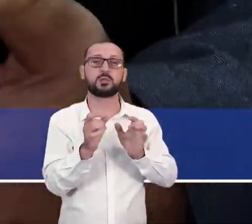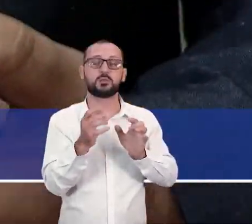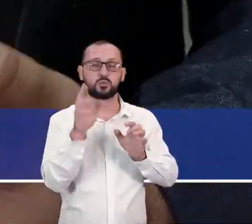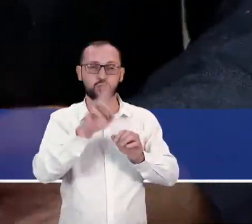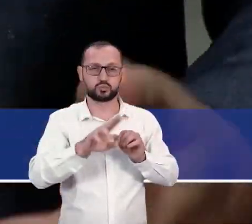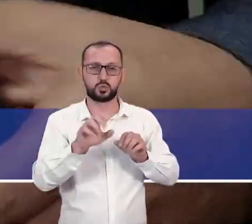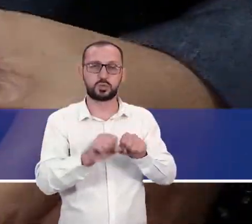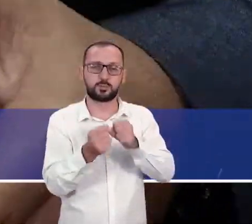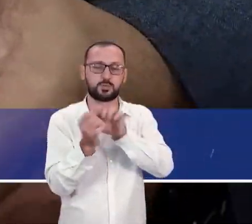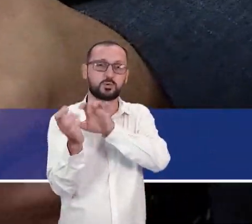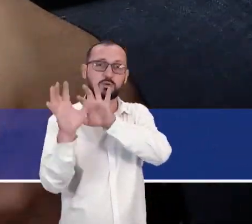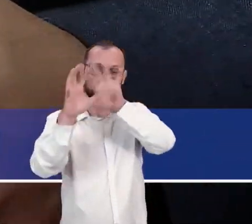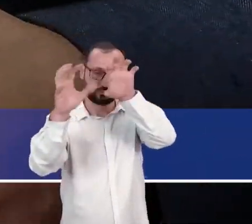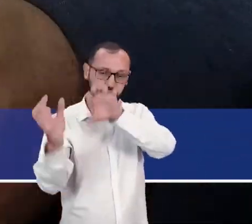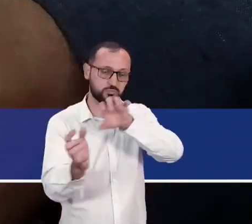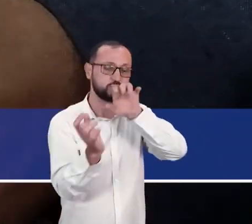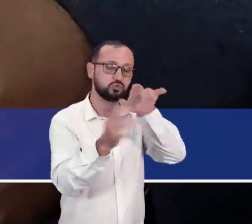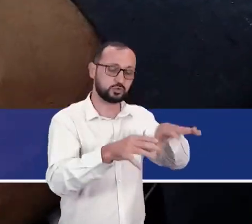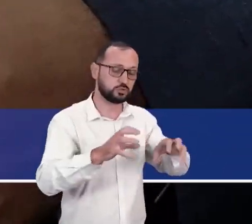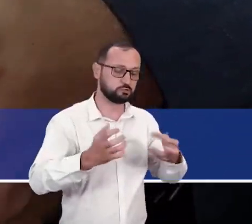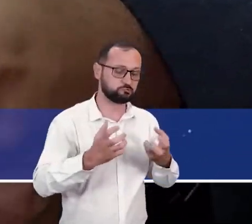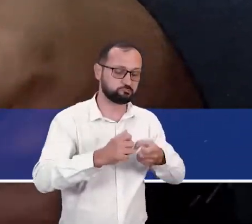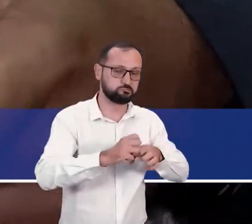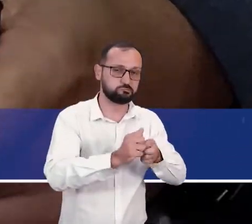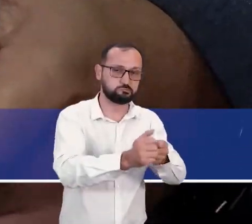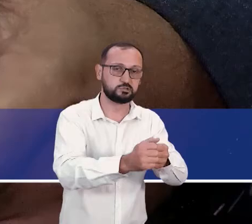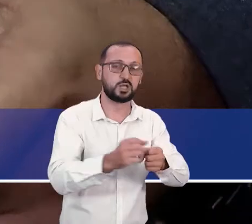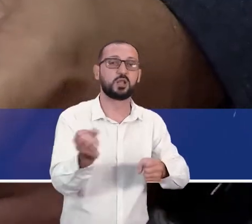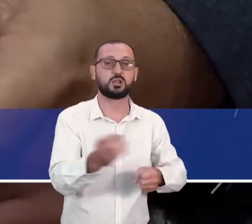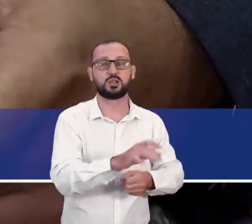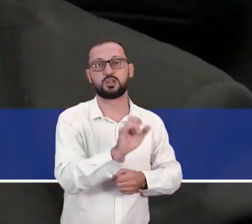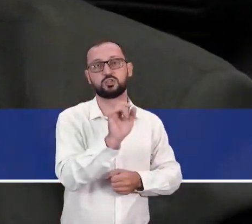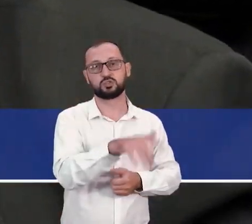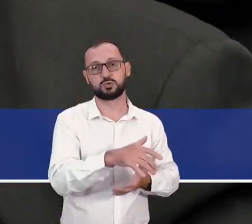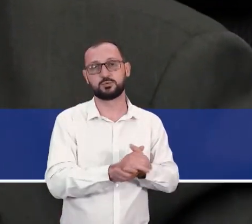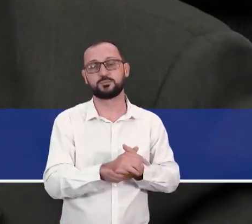esse medidor é um medidor descartável. Deu defeito, ele é triturado